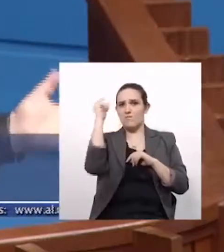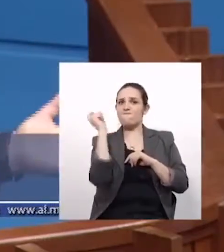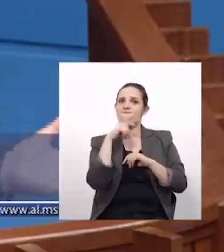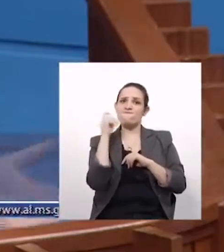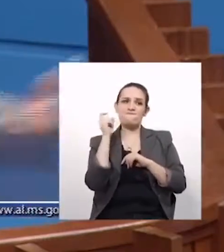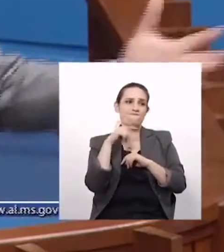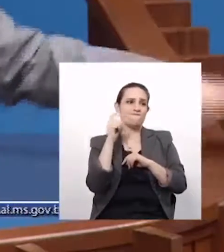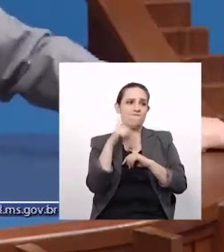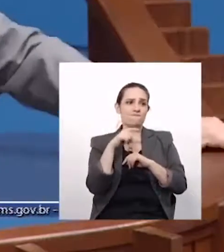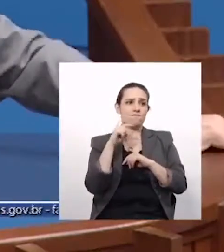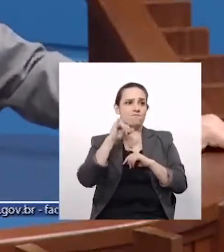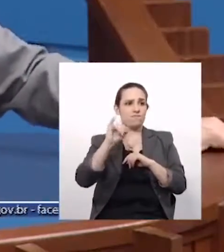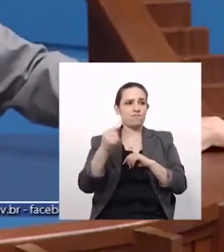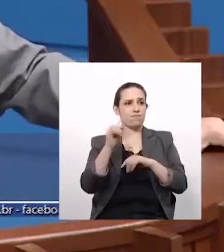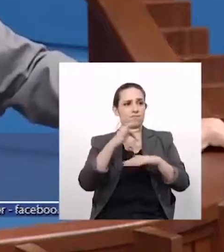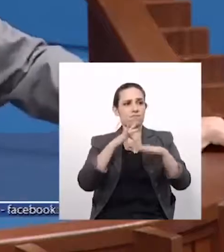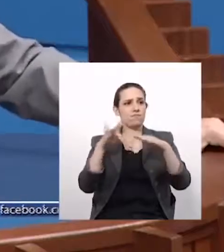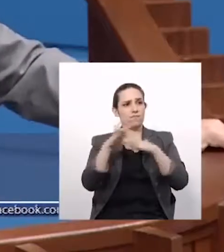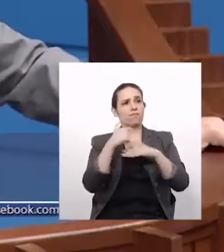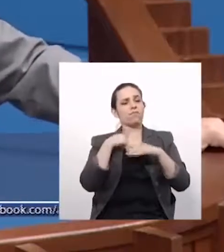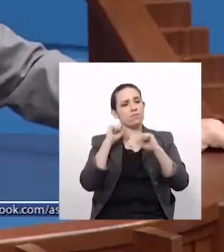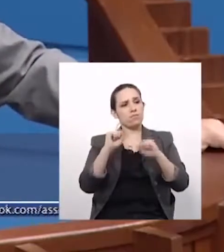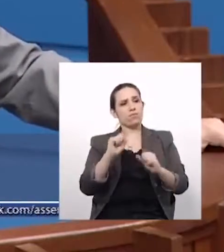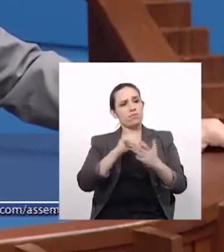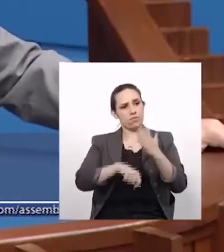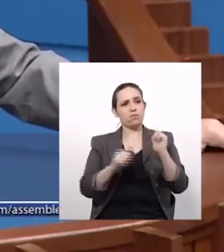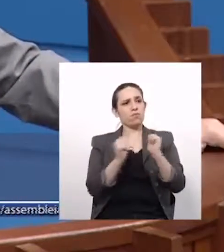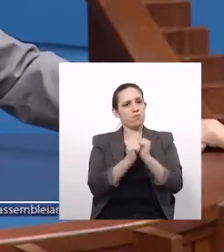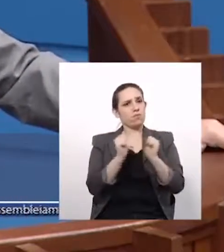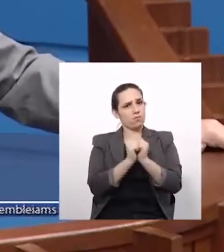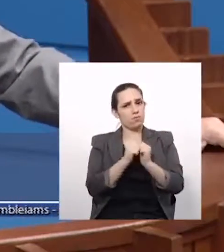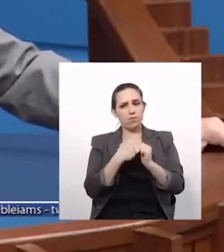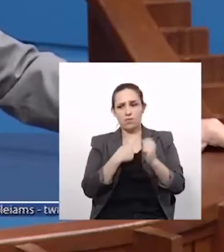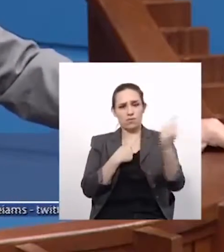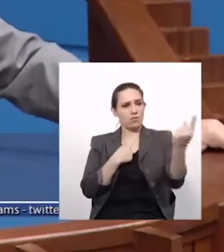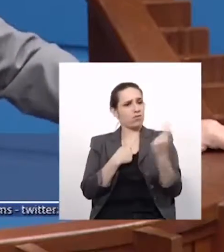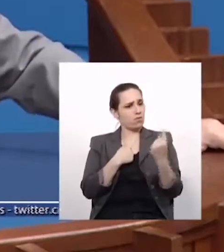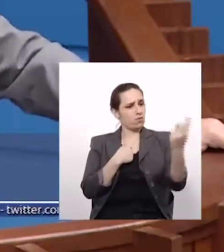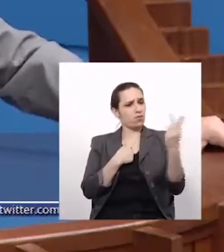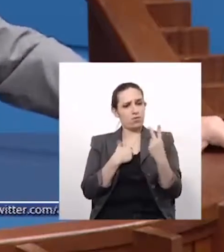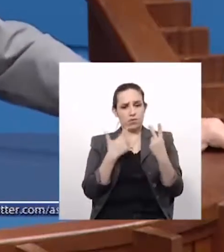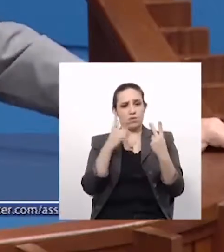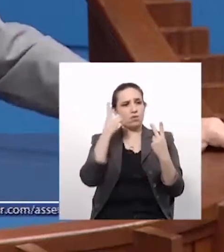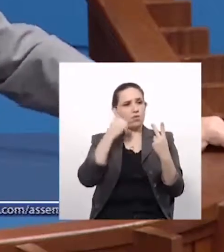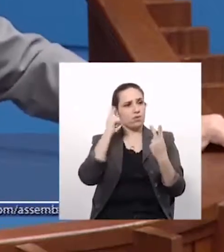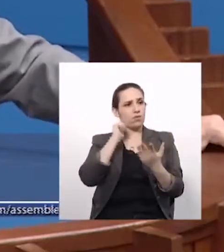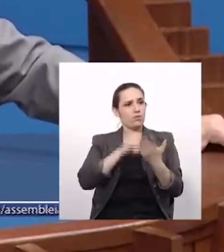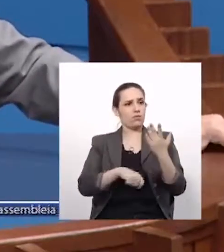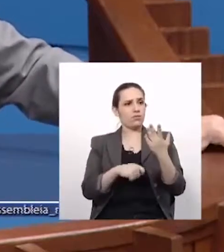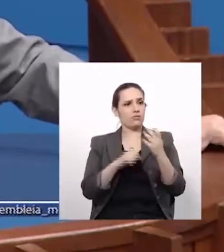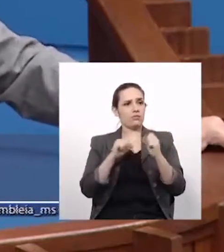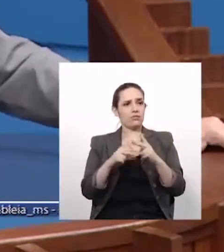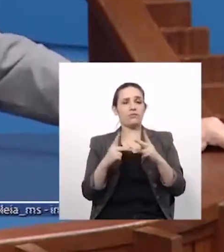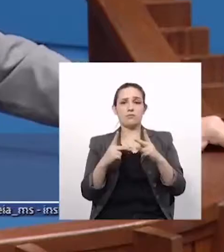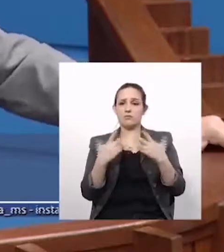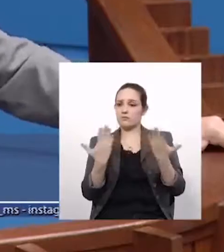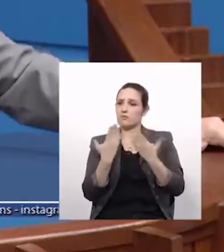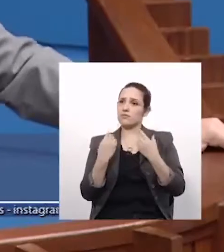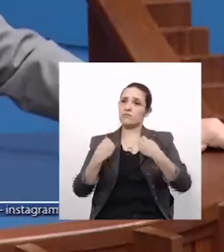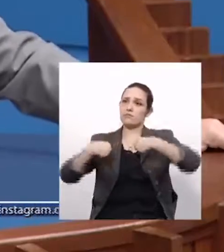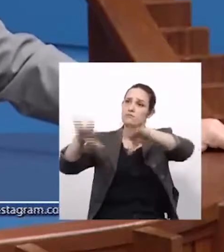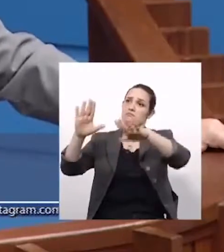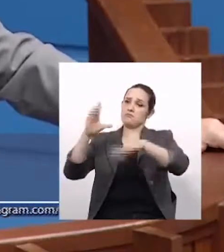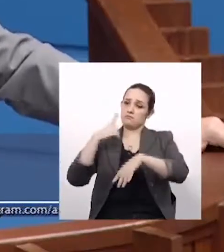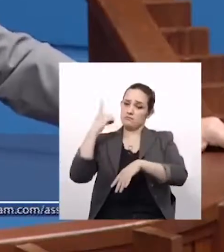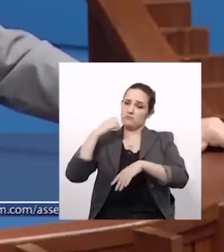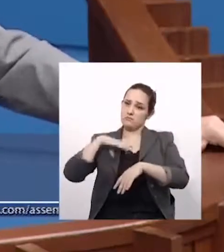colocar em rede social. Eu posso assinar a CPI, eu e mais 2 parlamentares, não tem problema nenhum, chega o número e devolvemos o abacaxi. Está aí,